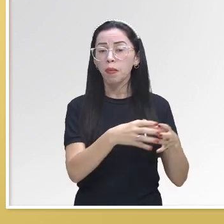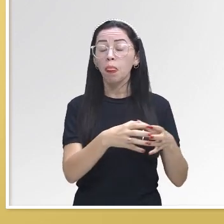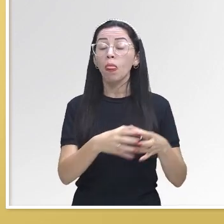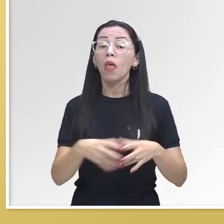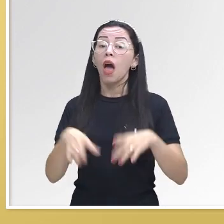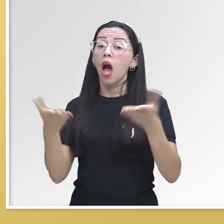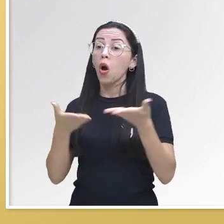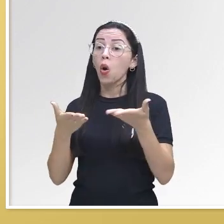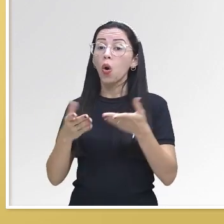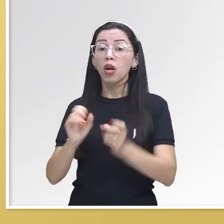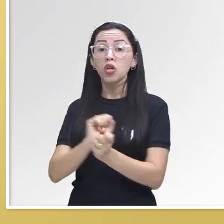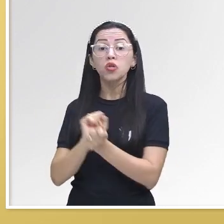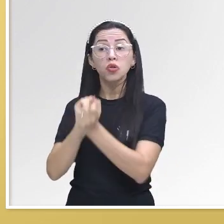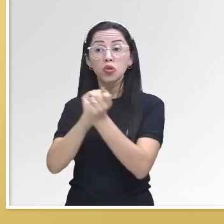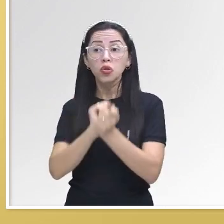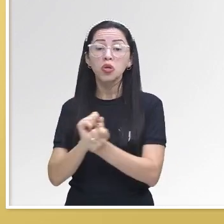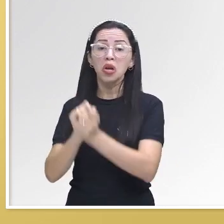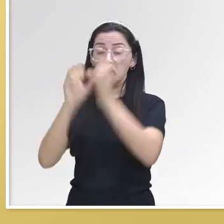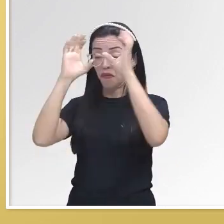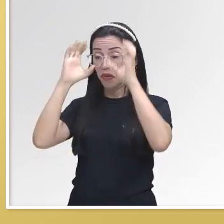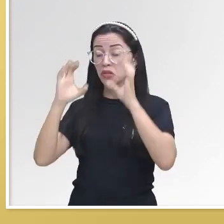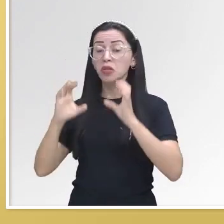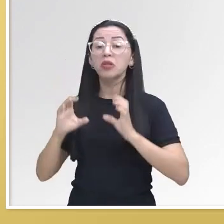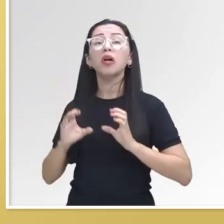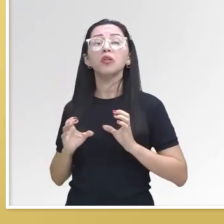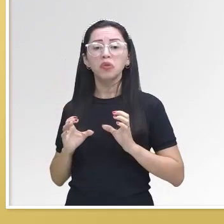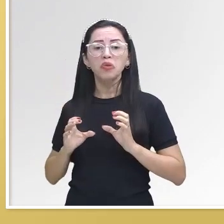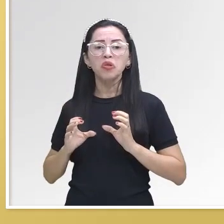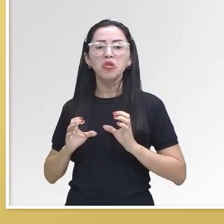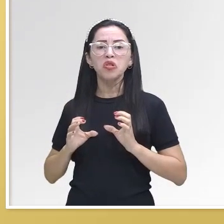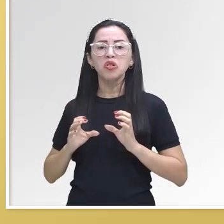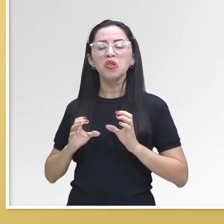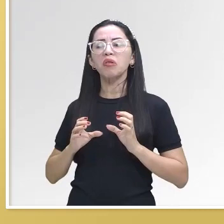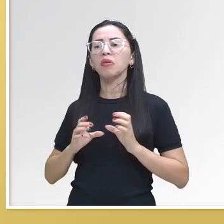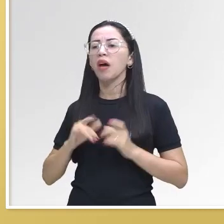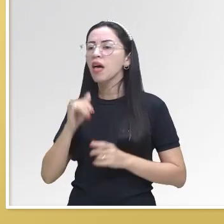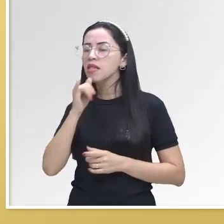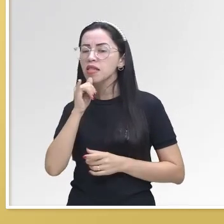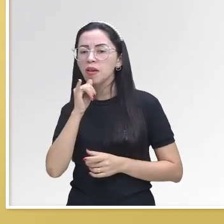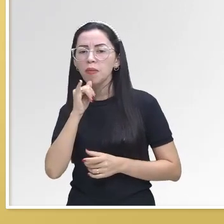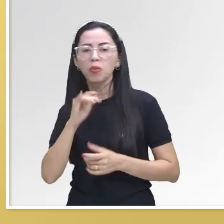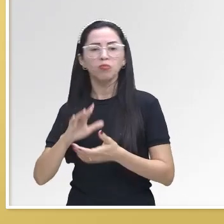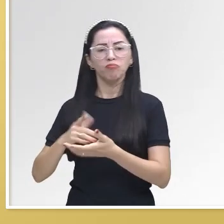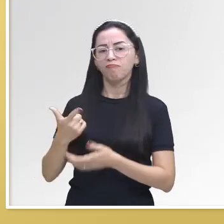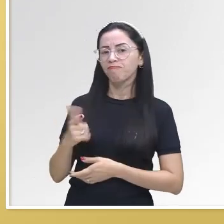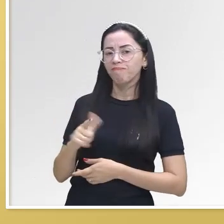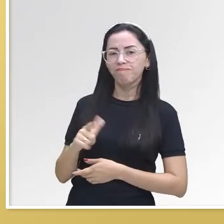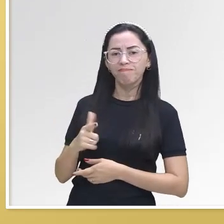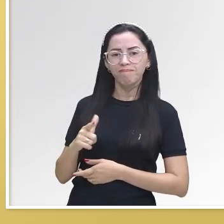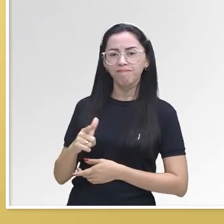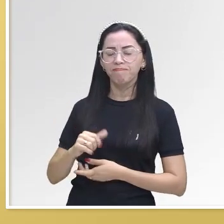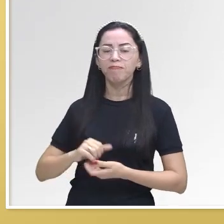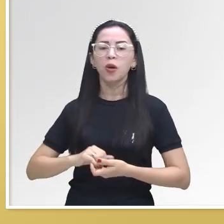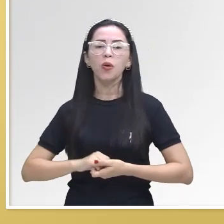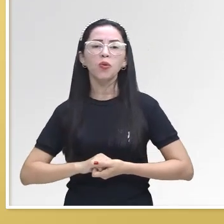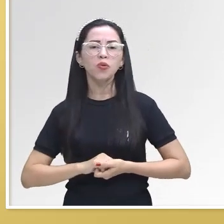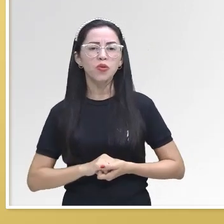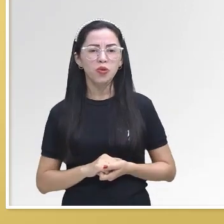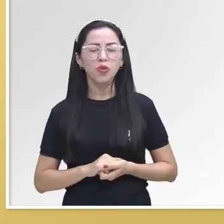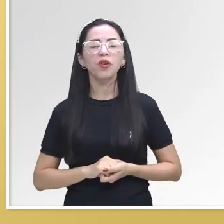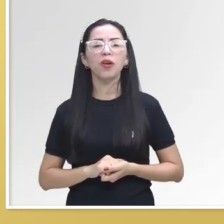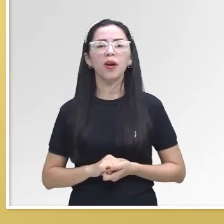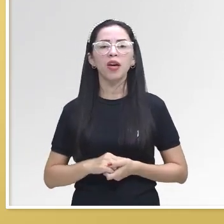Entretanto, lutas de segmentos sociais destitutivos, escravos e homem-livres, pobres, versus privilégios,